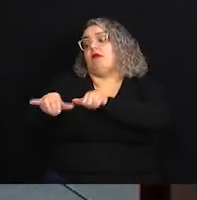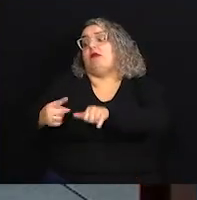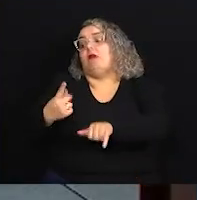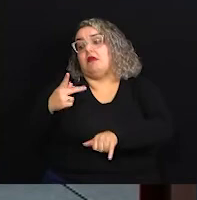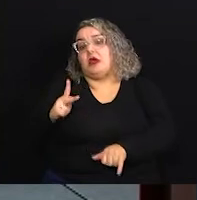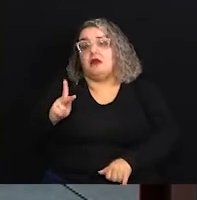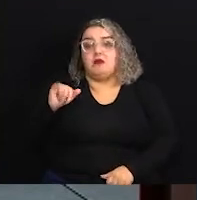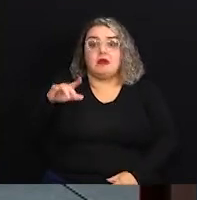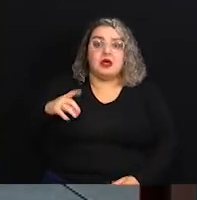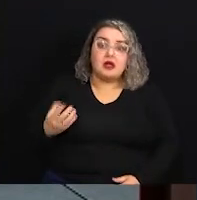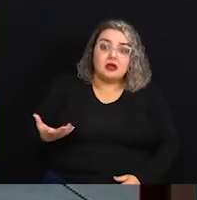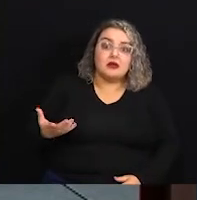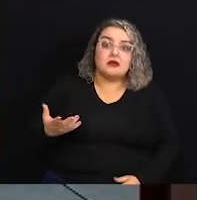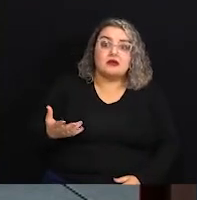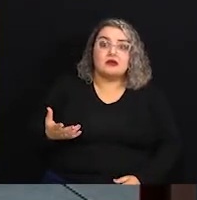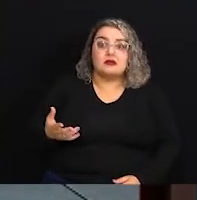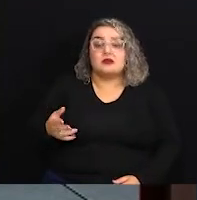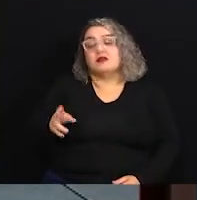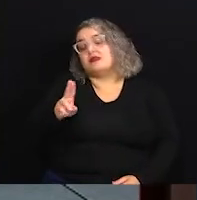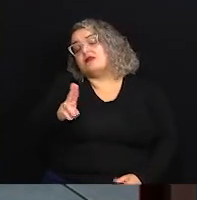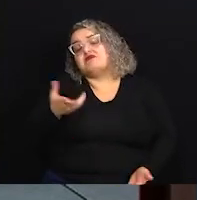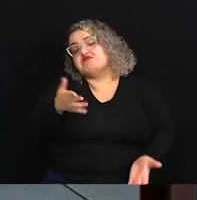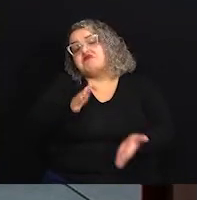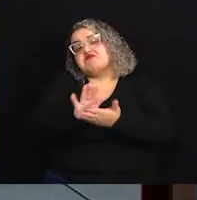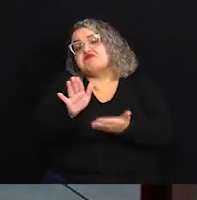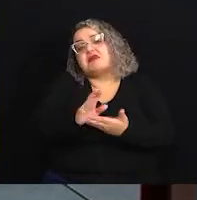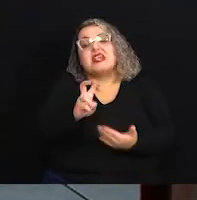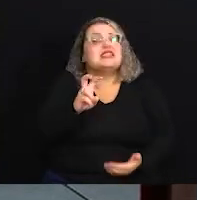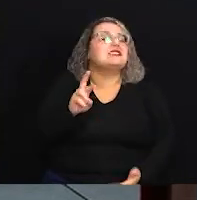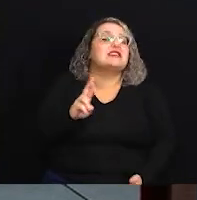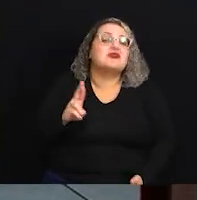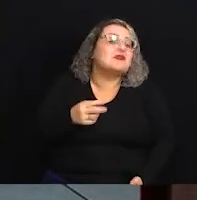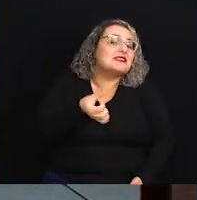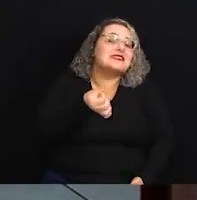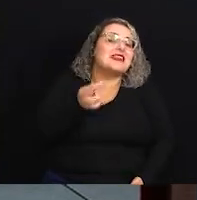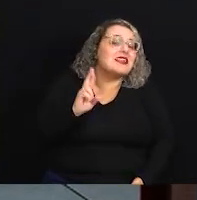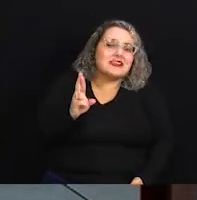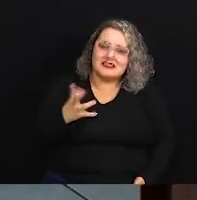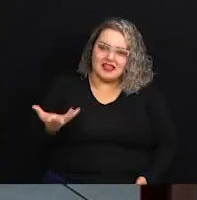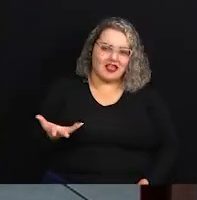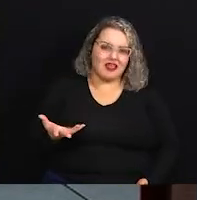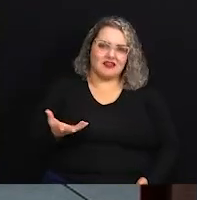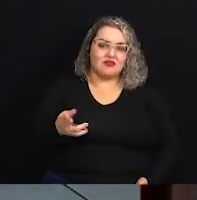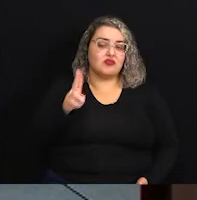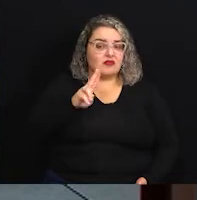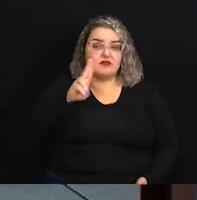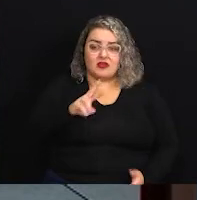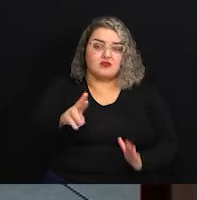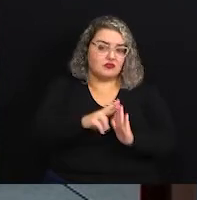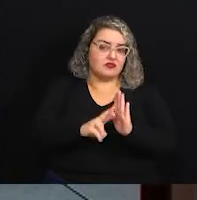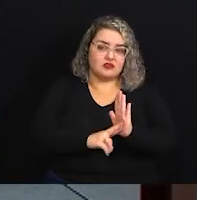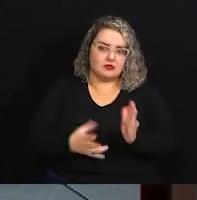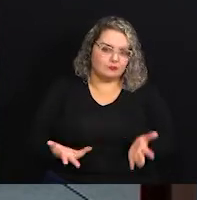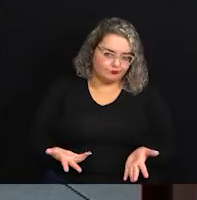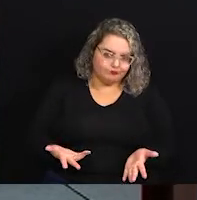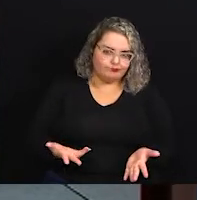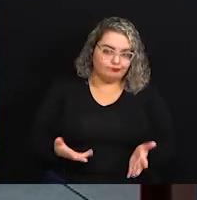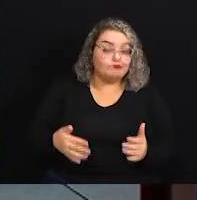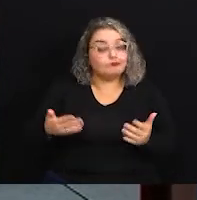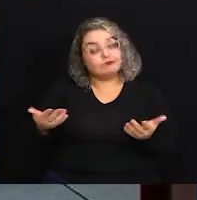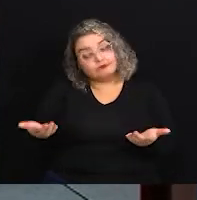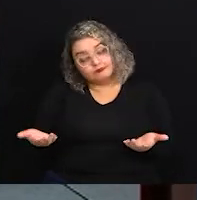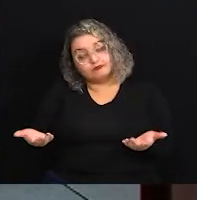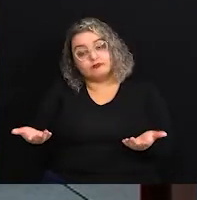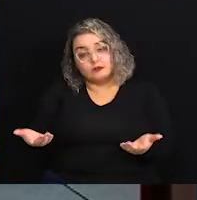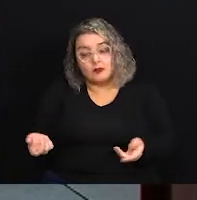de 1 quilo, meio quilo, e quando ela iria gastar R$5, R$6 no que ela vai usar para a sua receita.